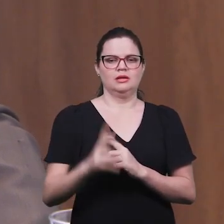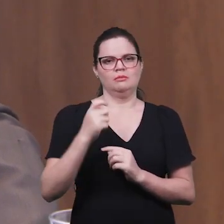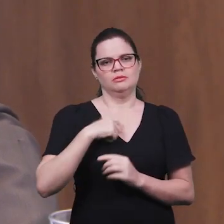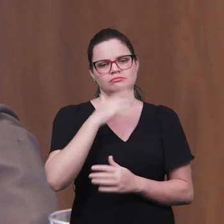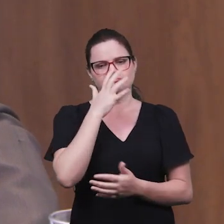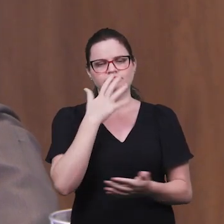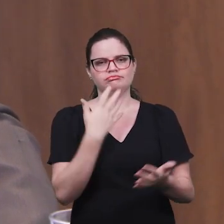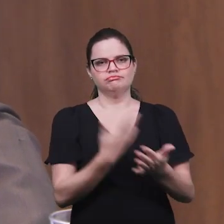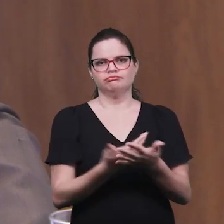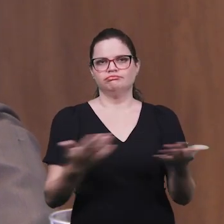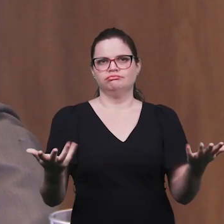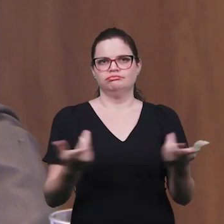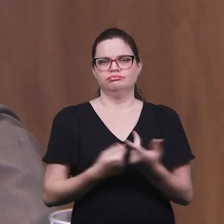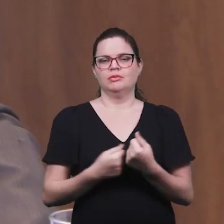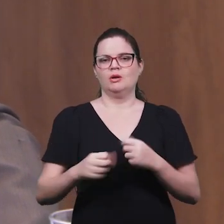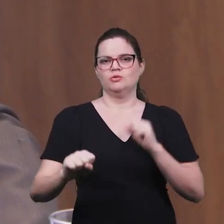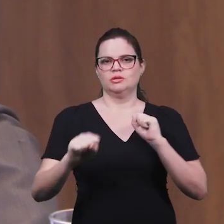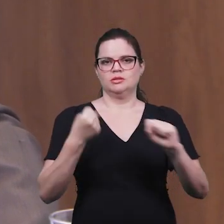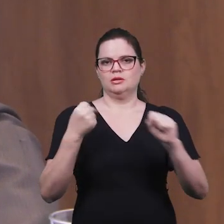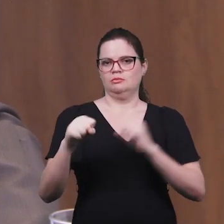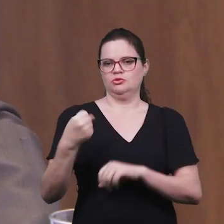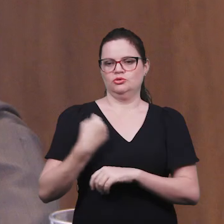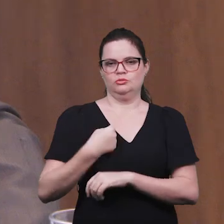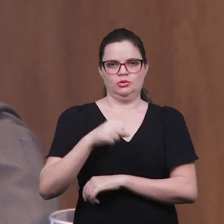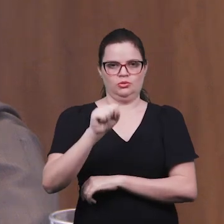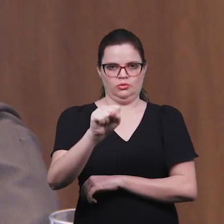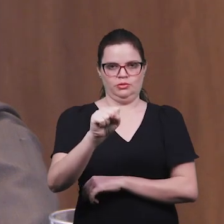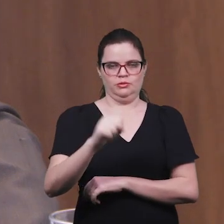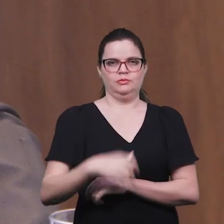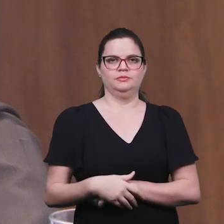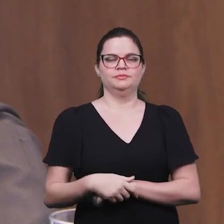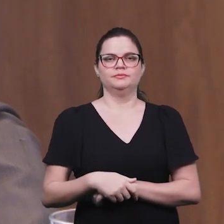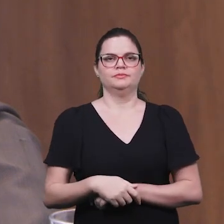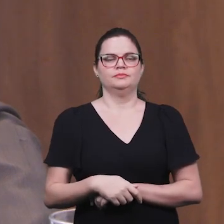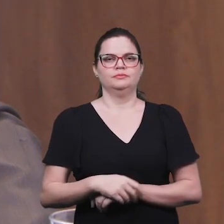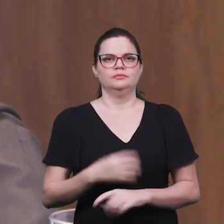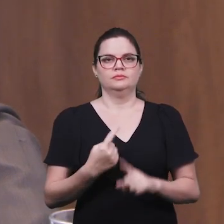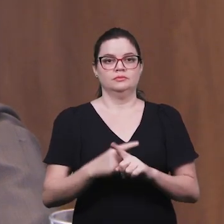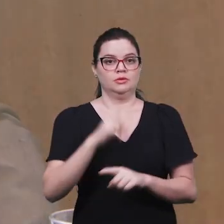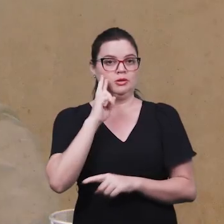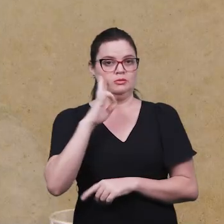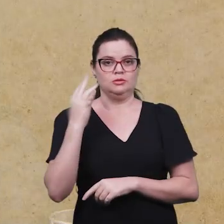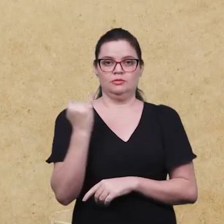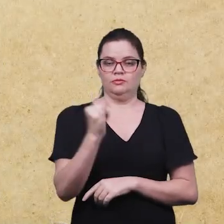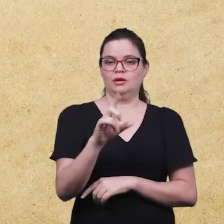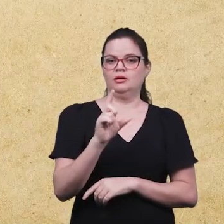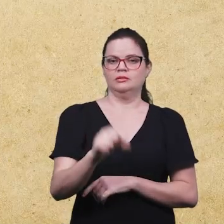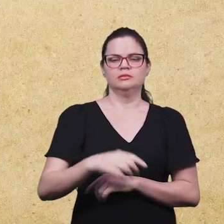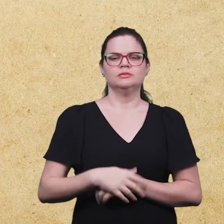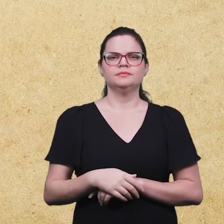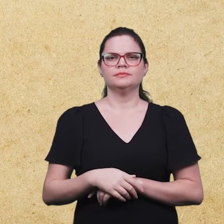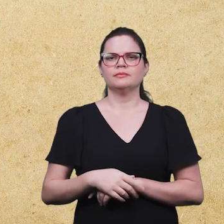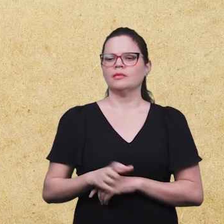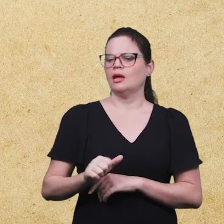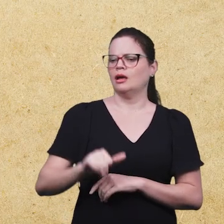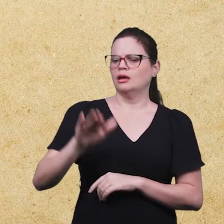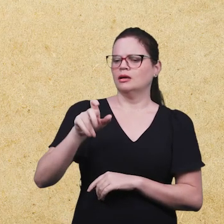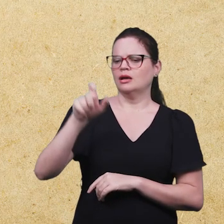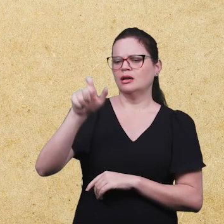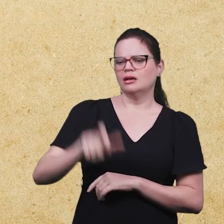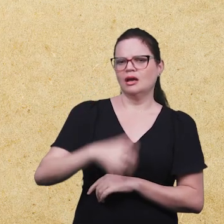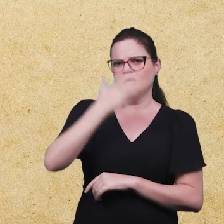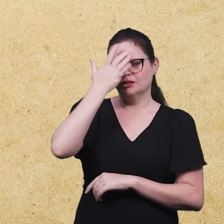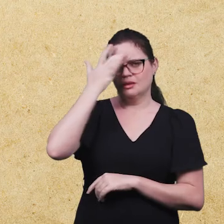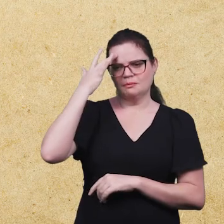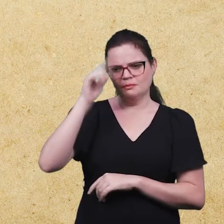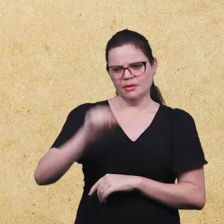me impressionou foi o Salmo 8, quando o Senhor diz assim, que é o homem